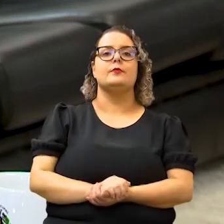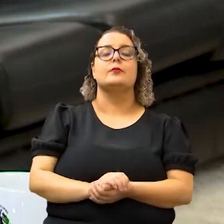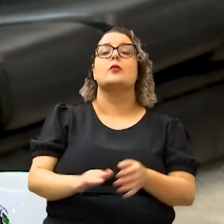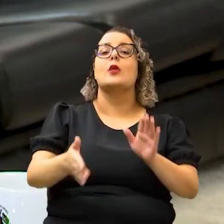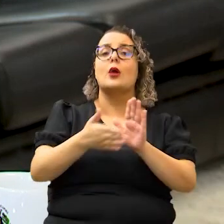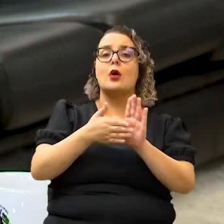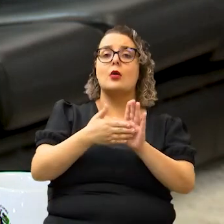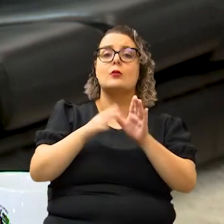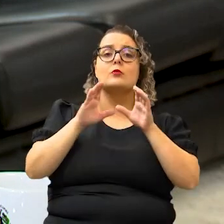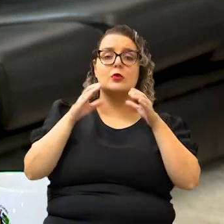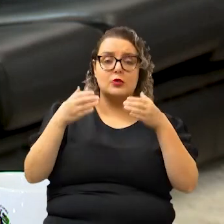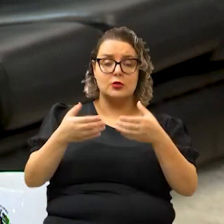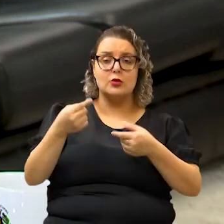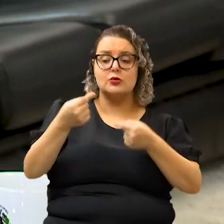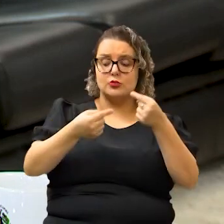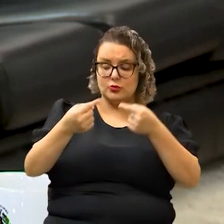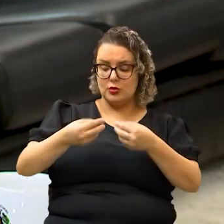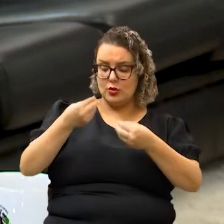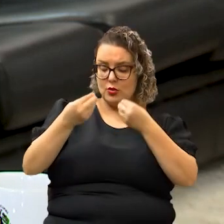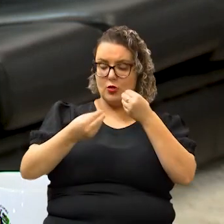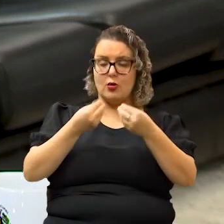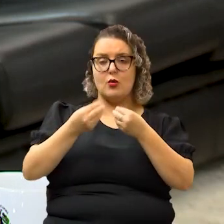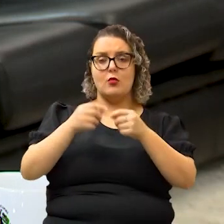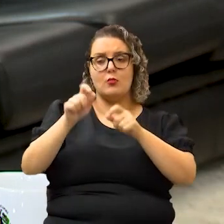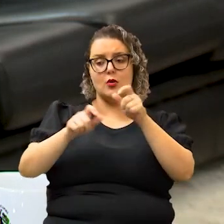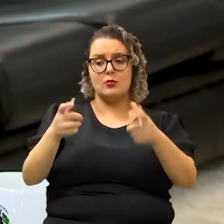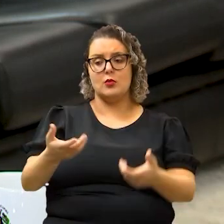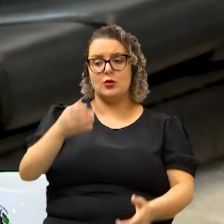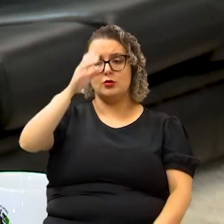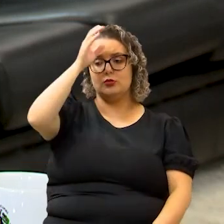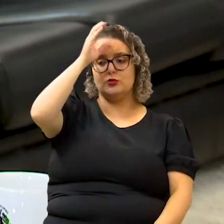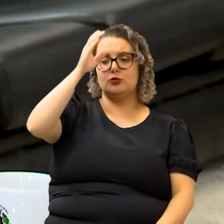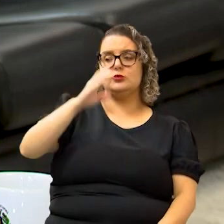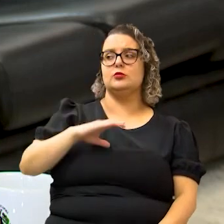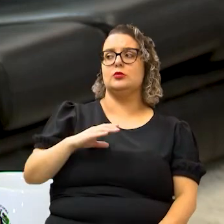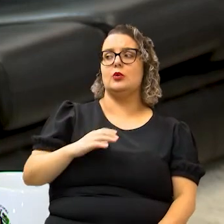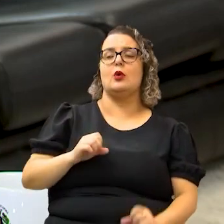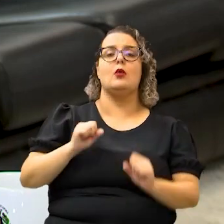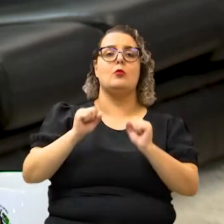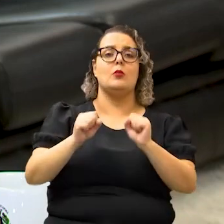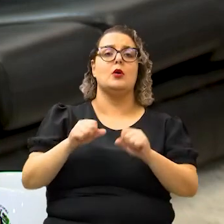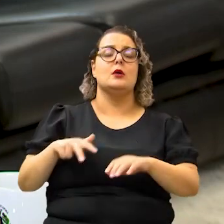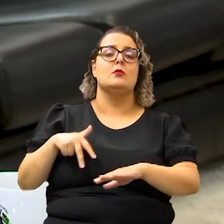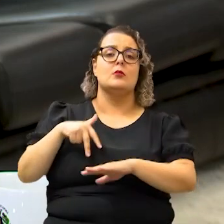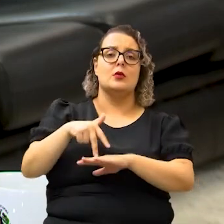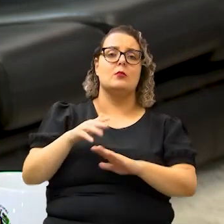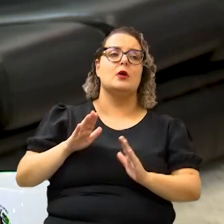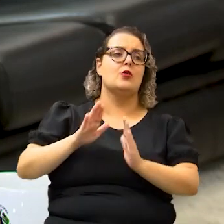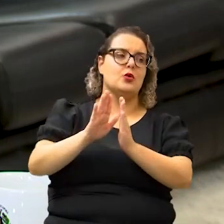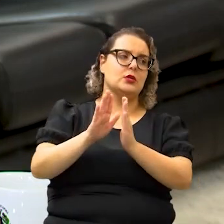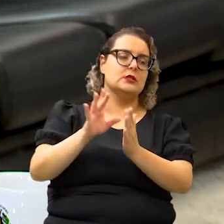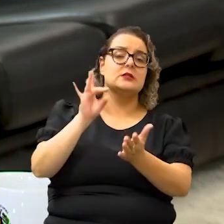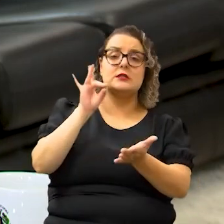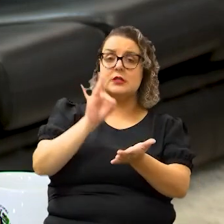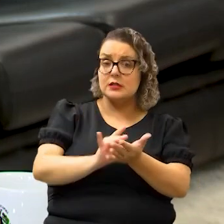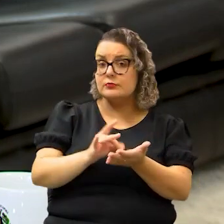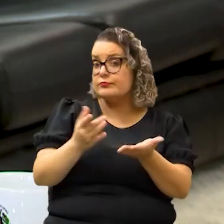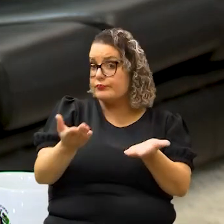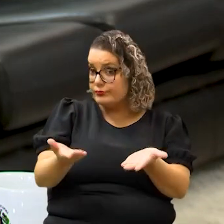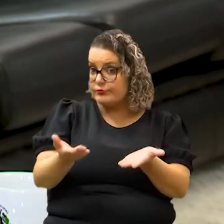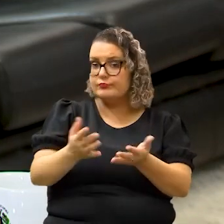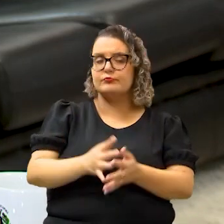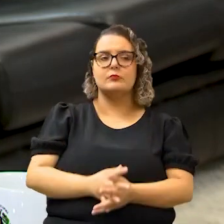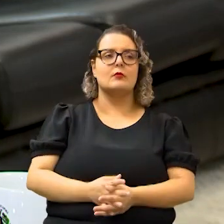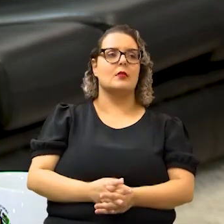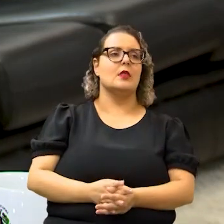dessa conferência foi discutir como, né, o indivíduo, o cidadão, deve ser protagonista para enfrentamento